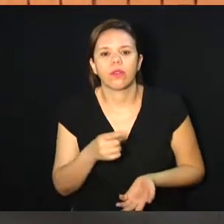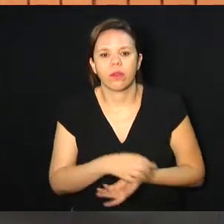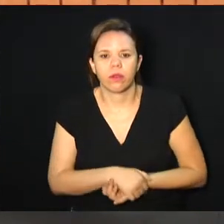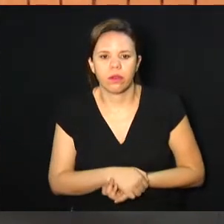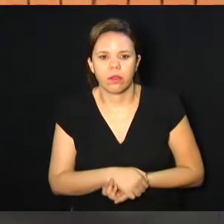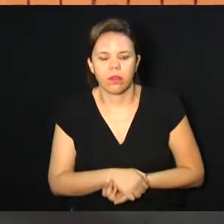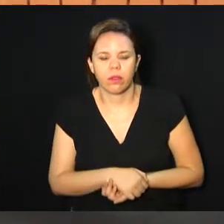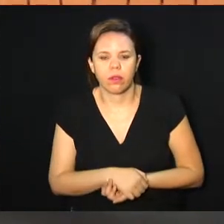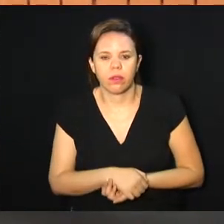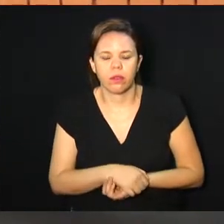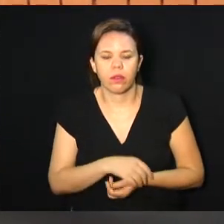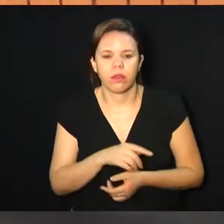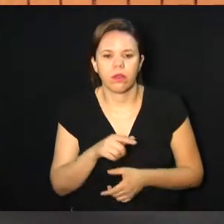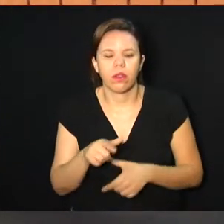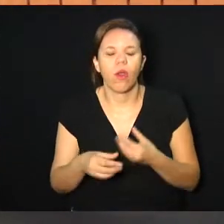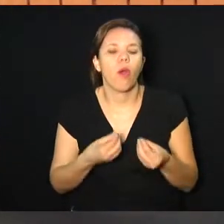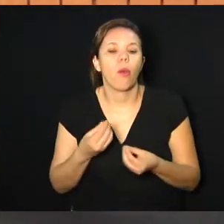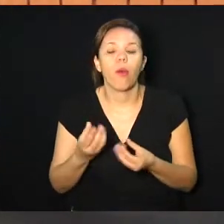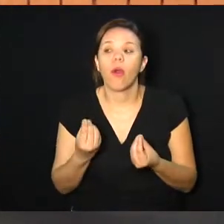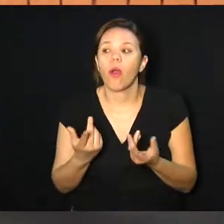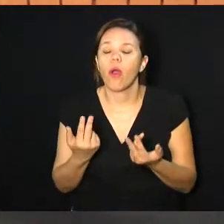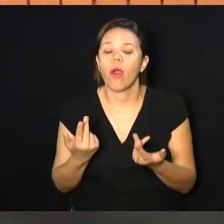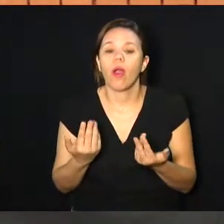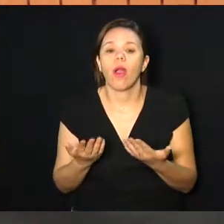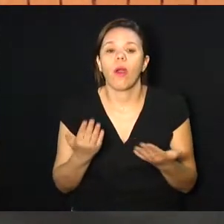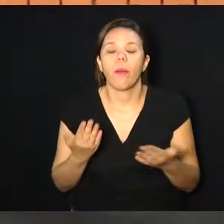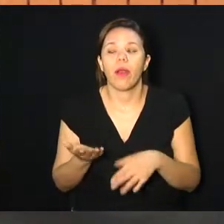da transição, né? Como é que era antes e